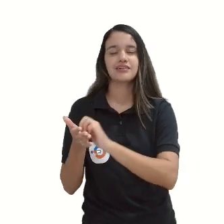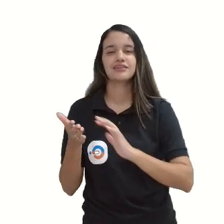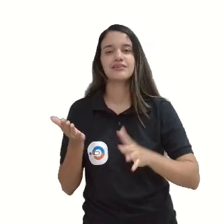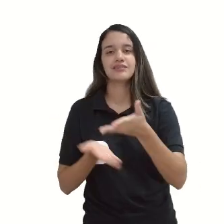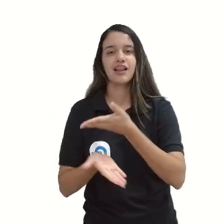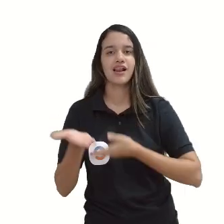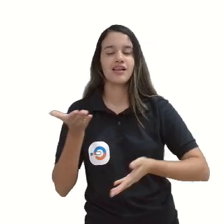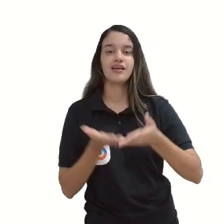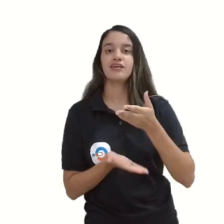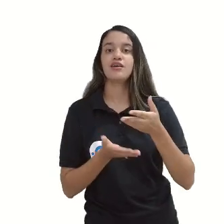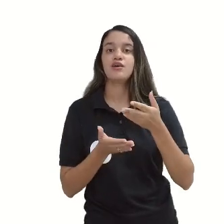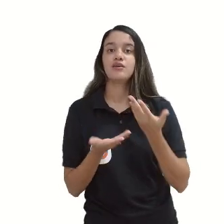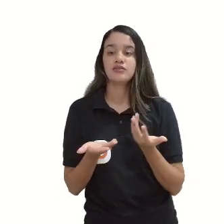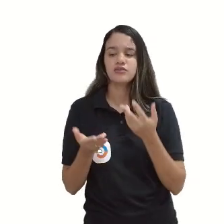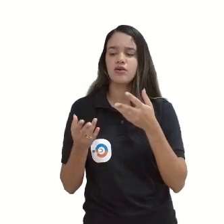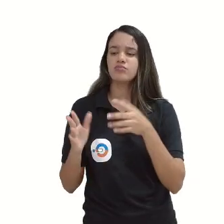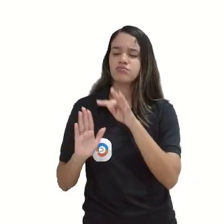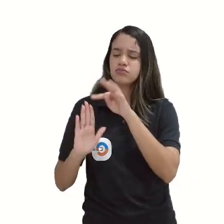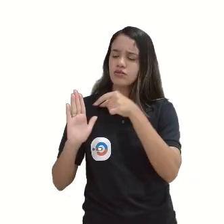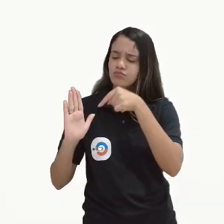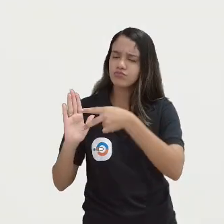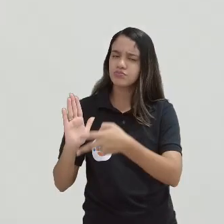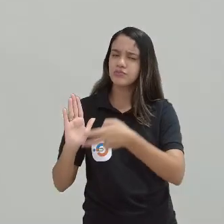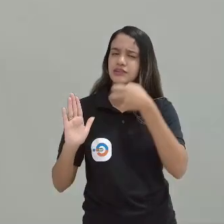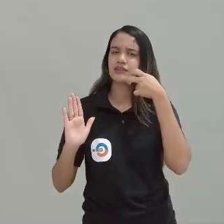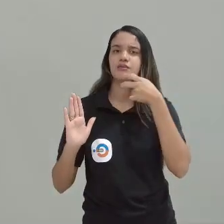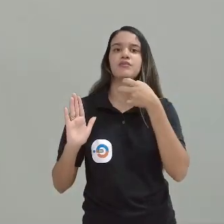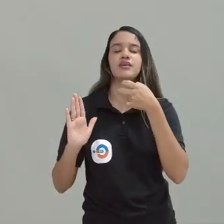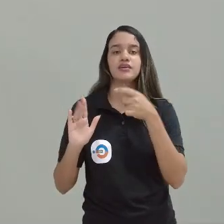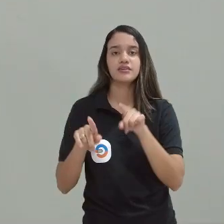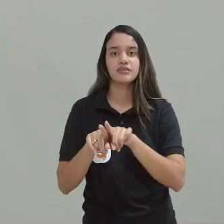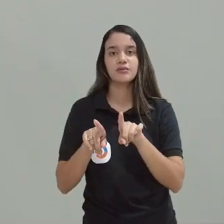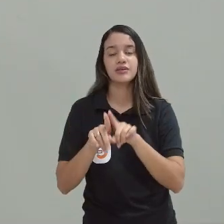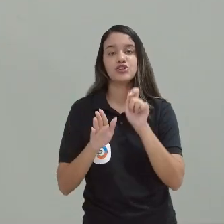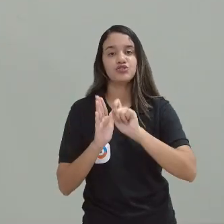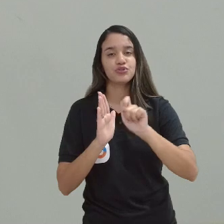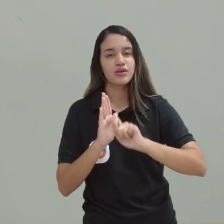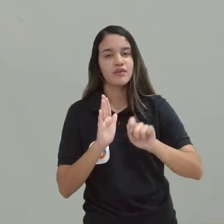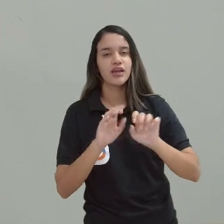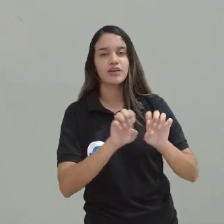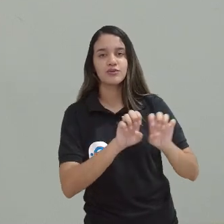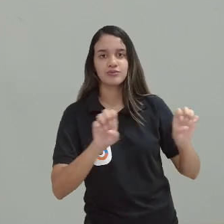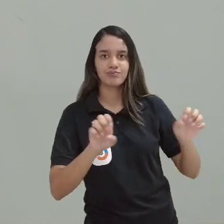relacionadas a olhar um problema e escrever o sistema de equações